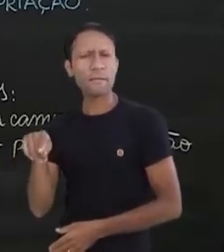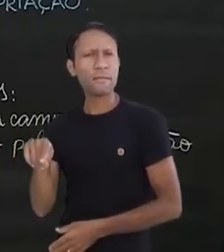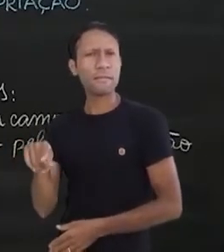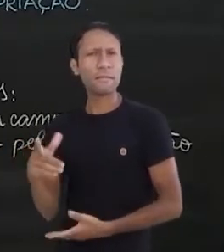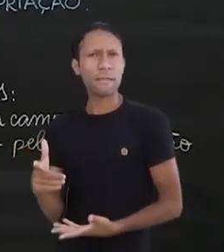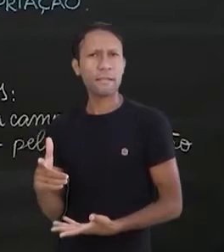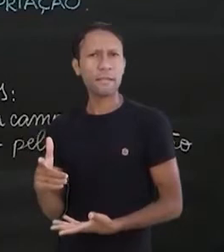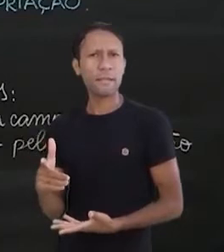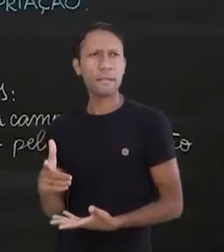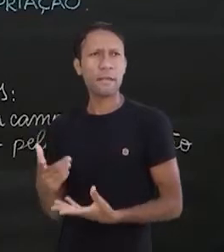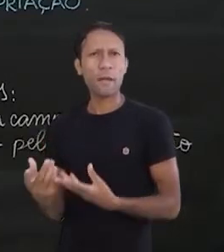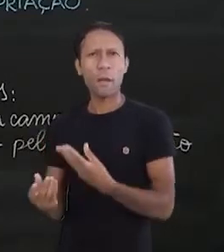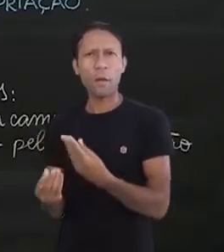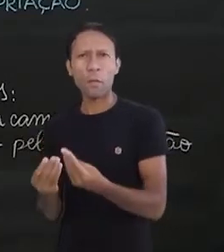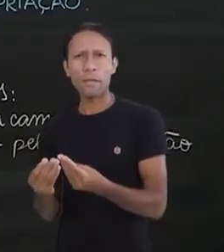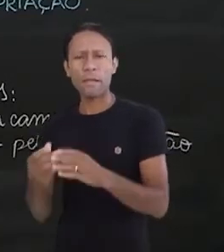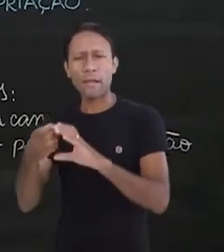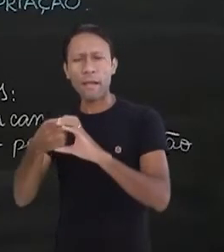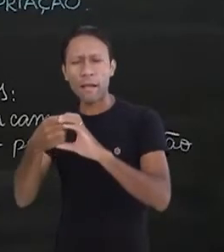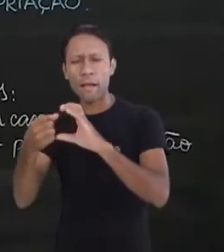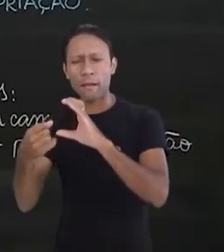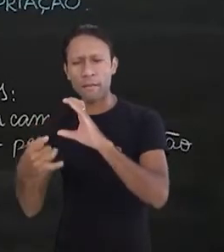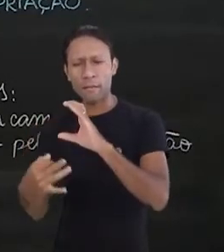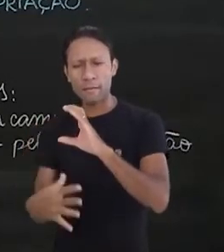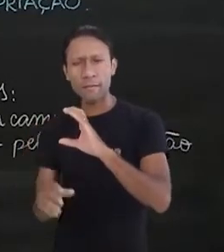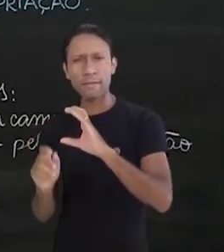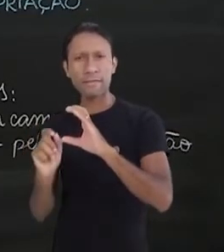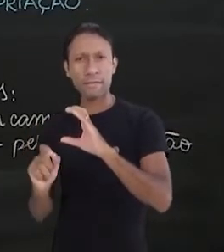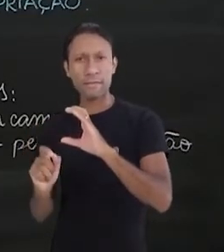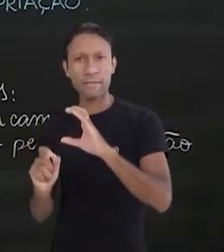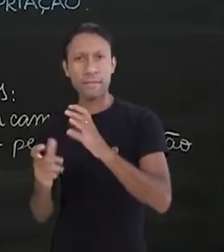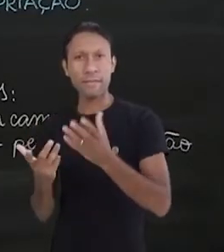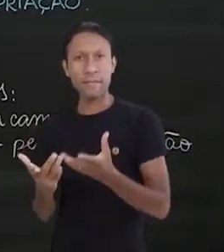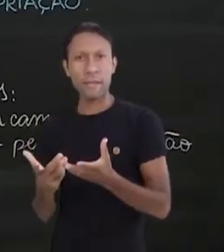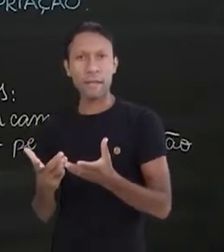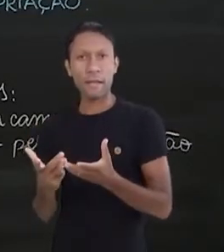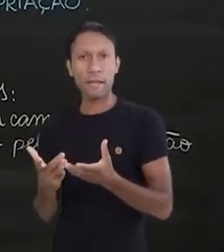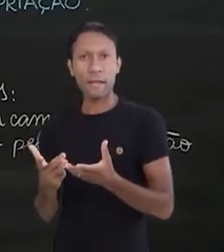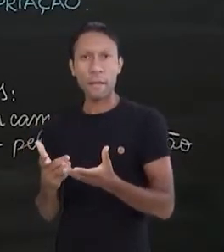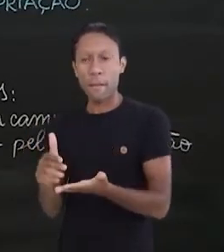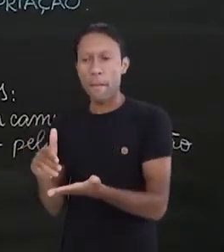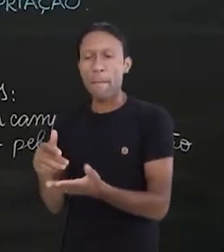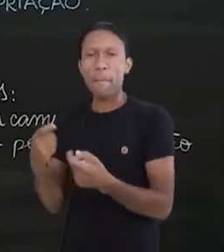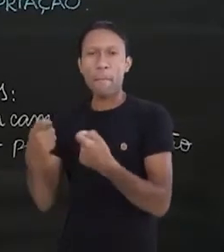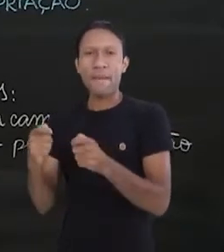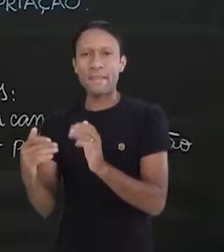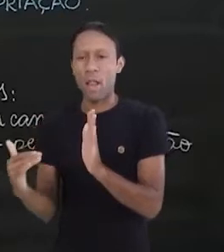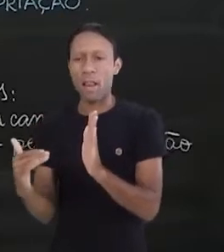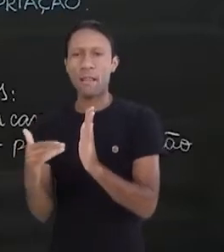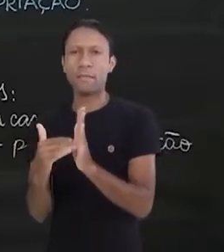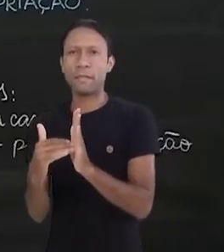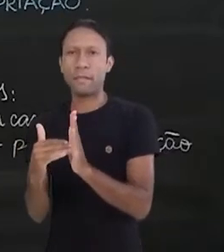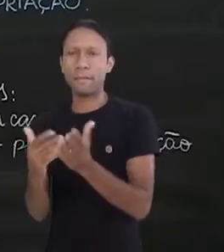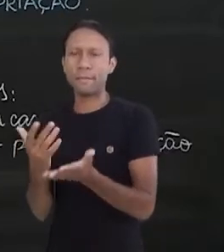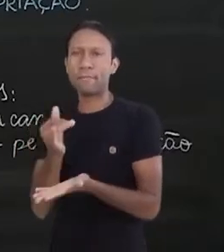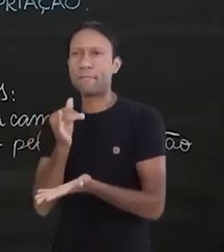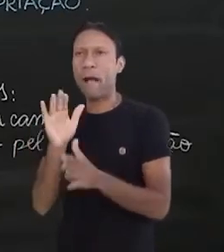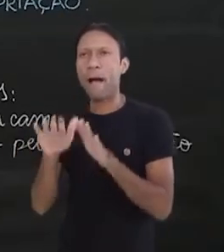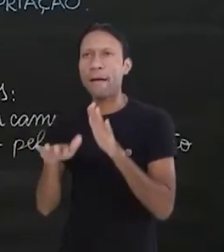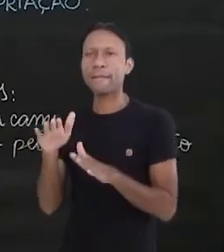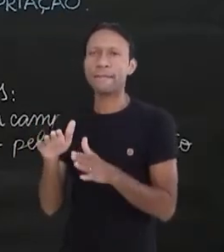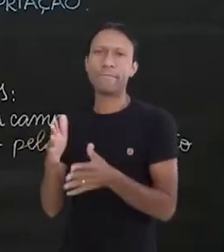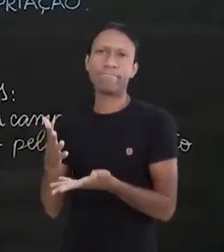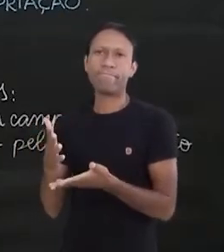vai definir características para ser feita uma delimitação. Normalmente, quando estamos falando